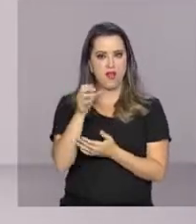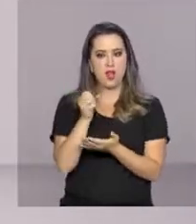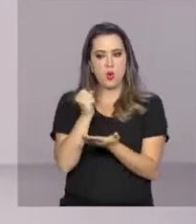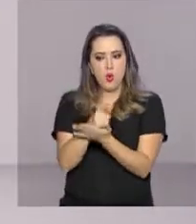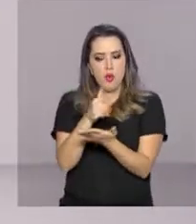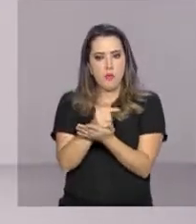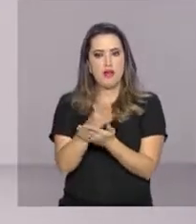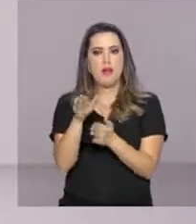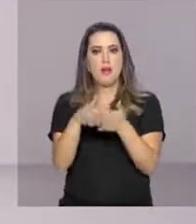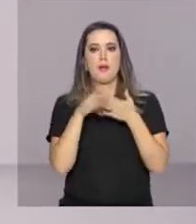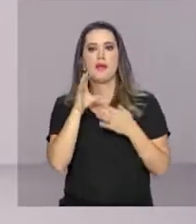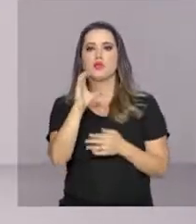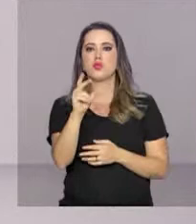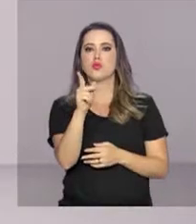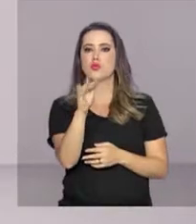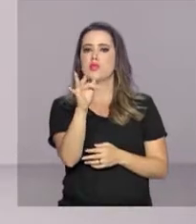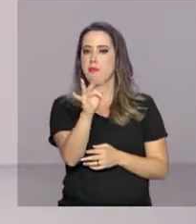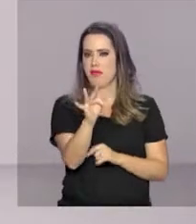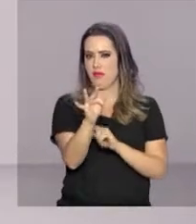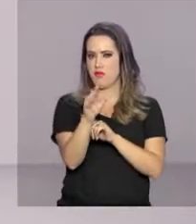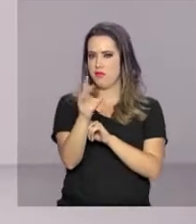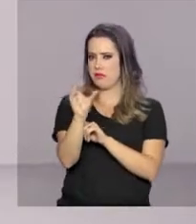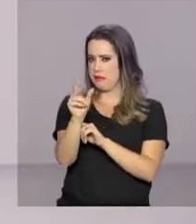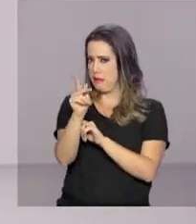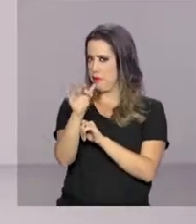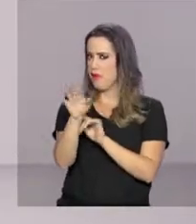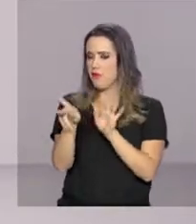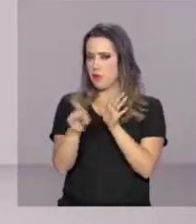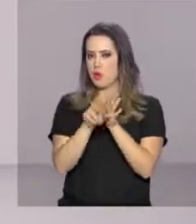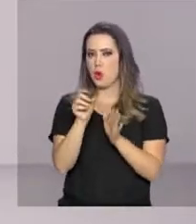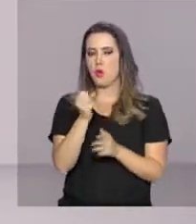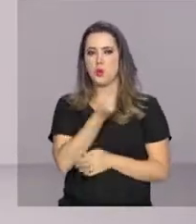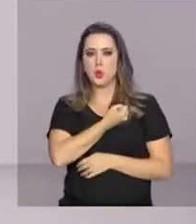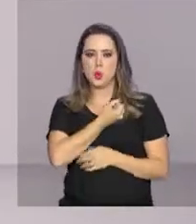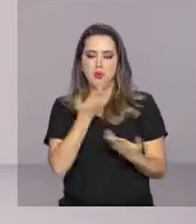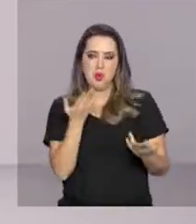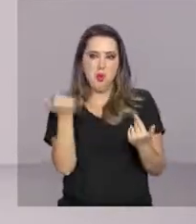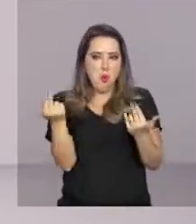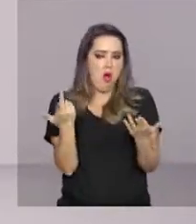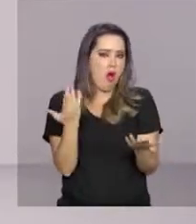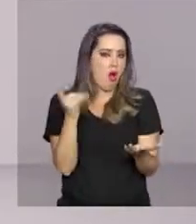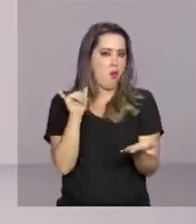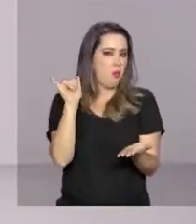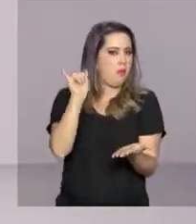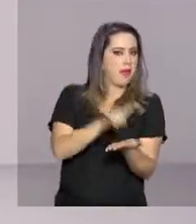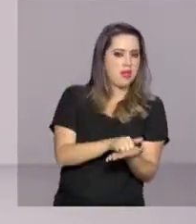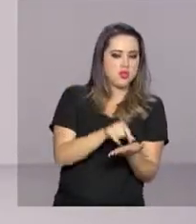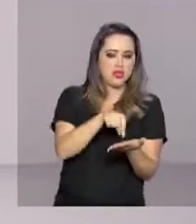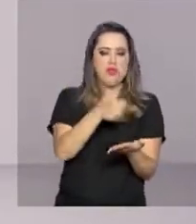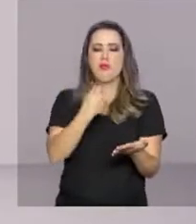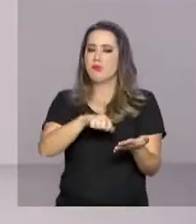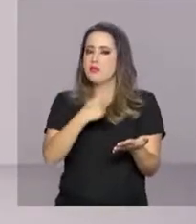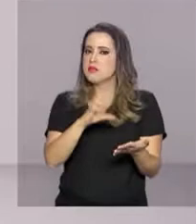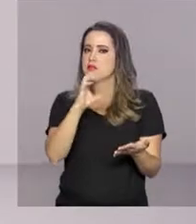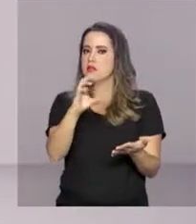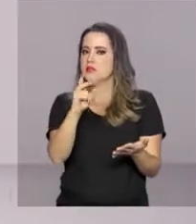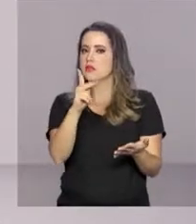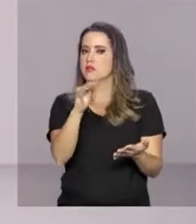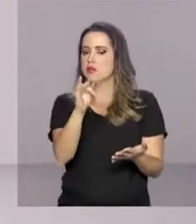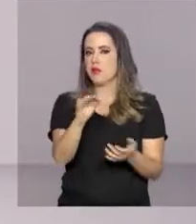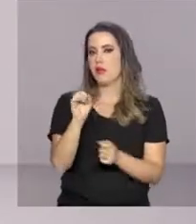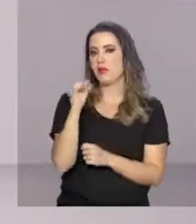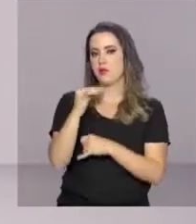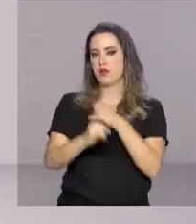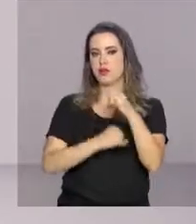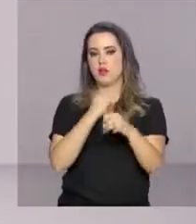mesmo acontece em muitas situações cotidianas, por exemplo, quando baixamos um aplicativo ou compramos um produto pela internet. Mas